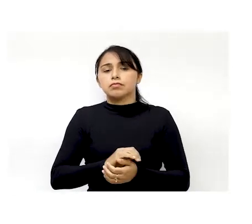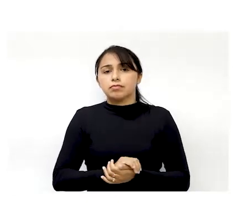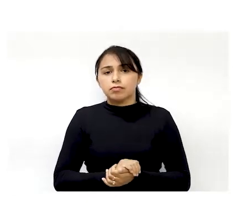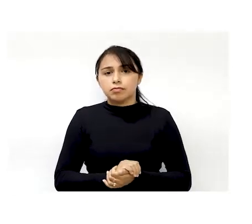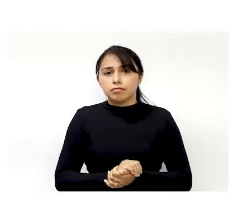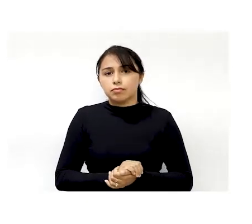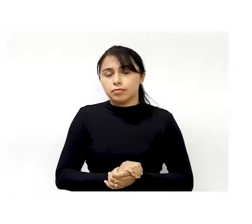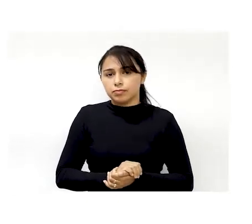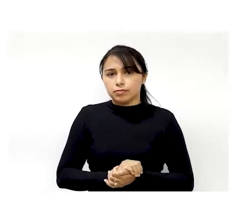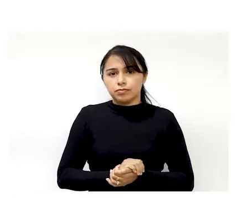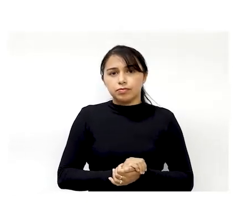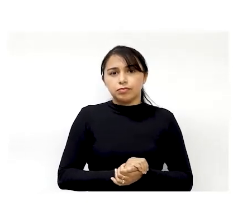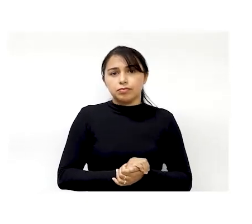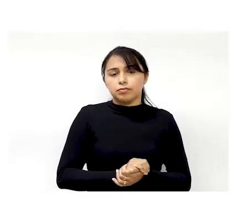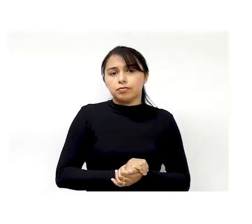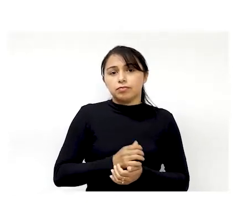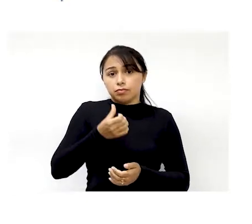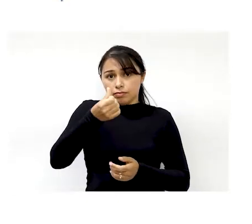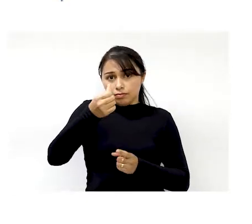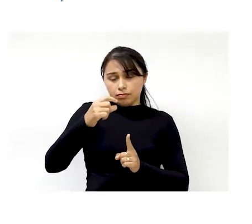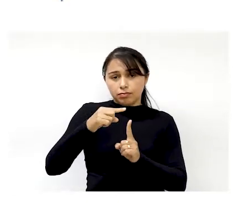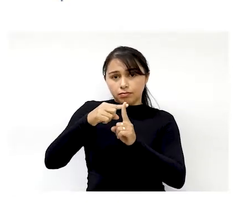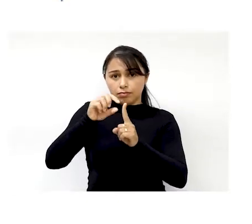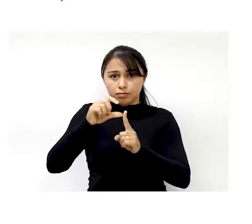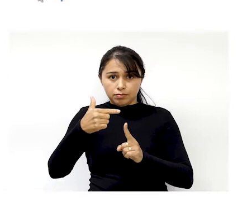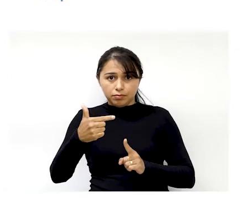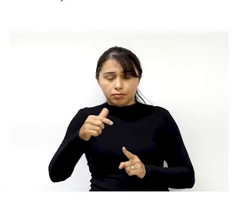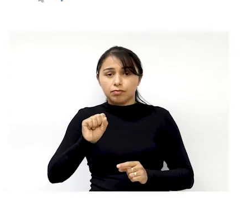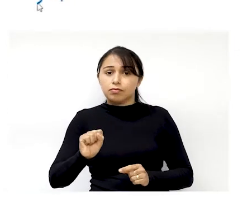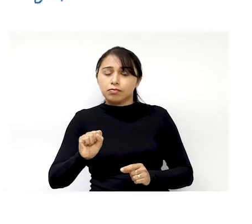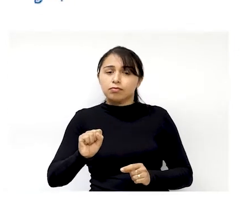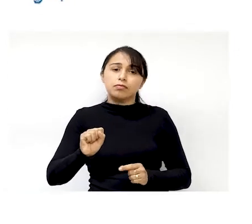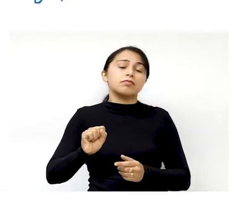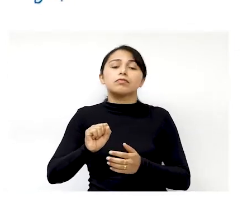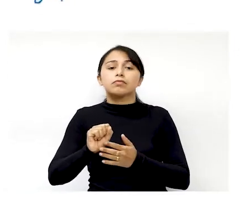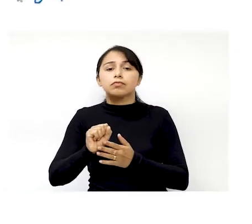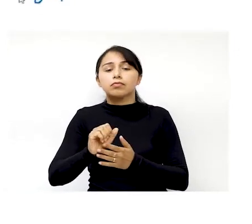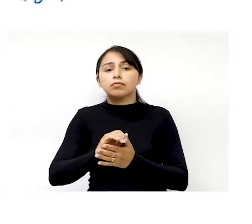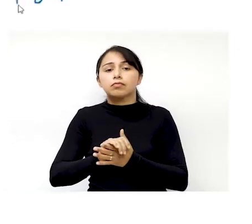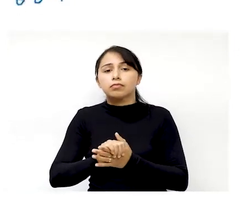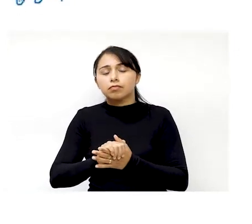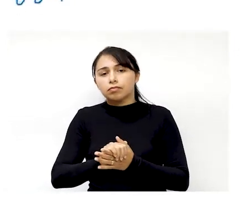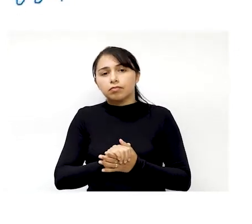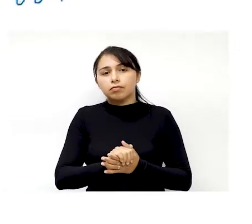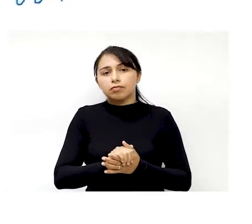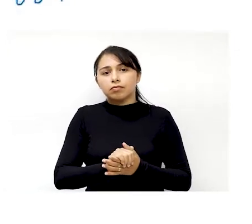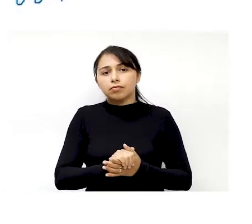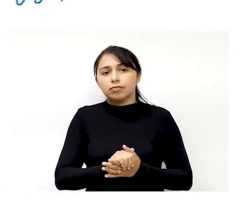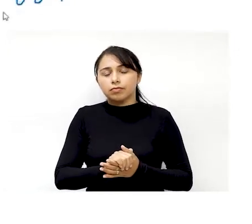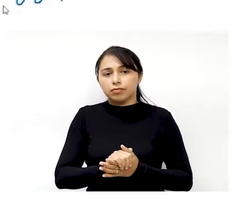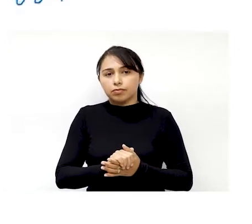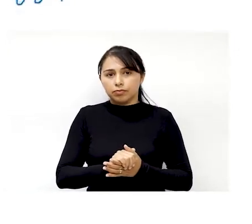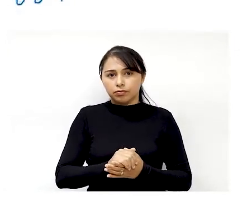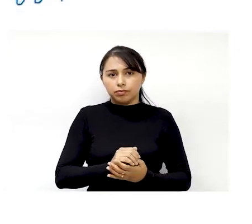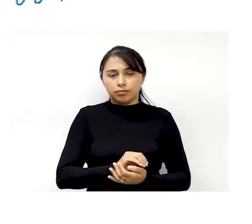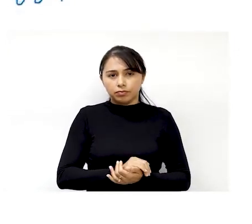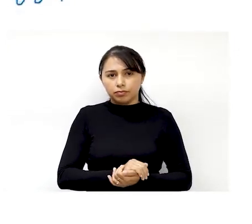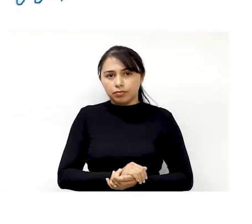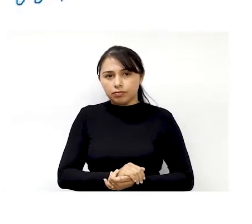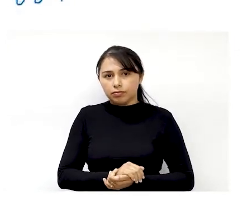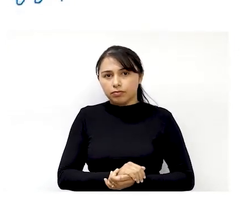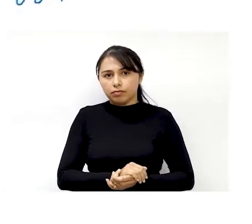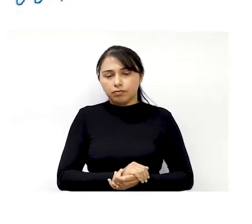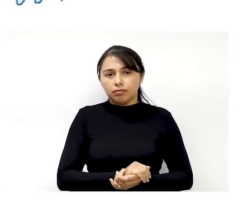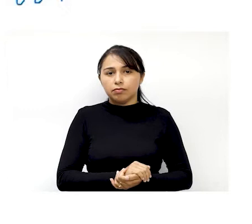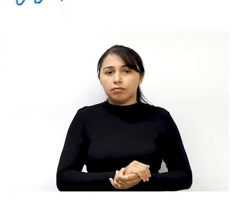54. Então, somando tudo isso aí, 4, né? 6 mais 2, 8. 6 mais 4, 10, vai